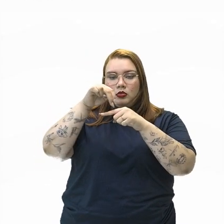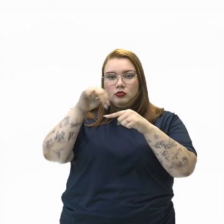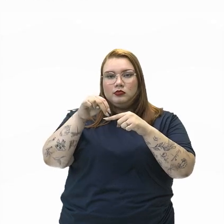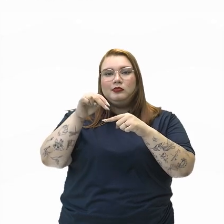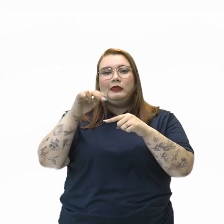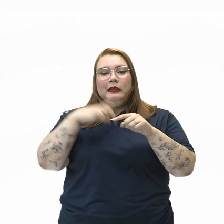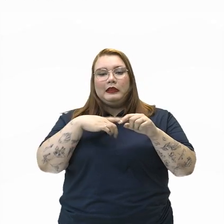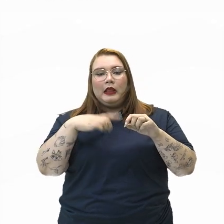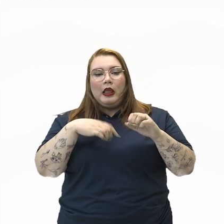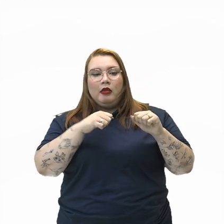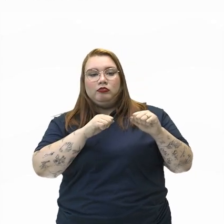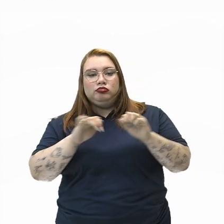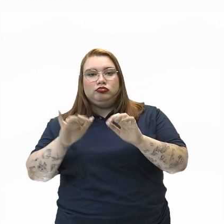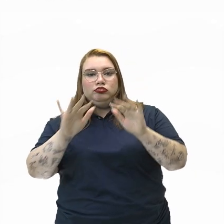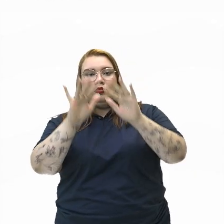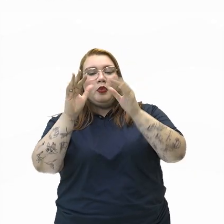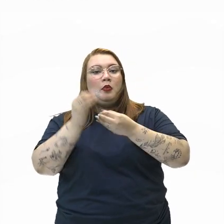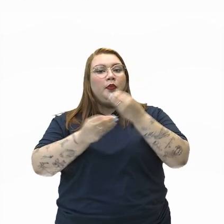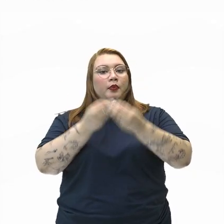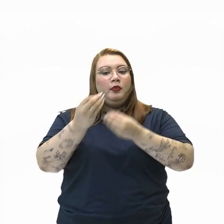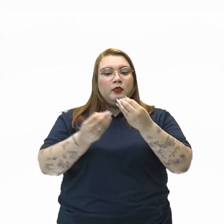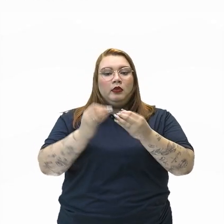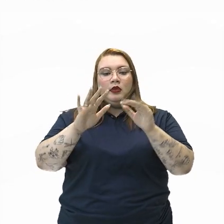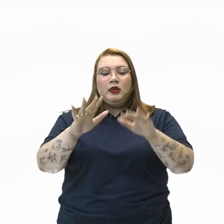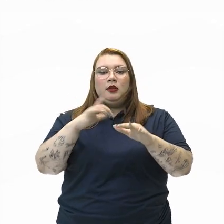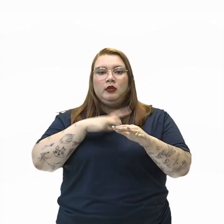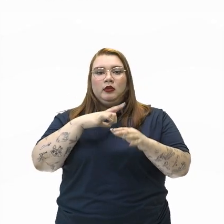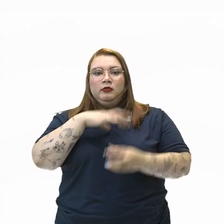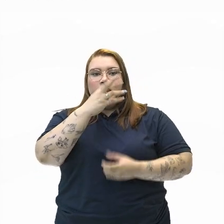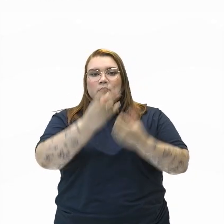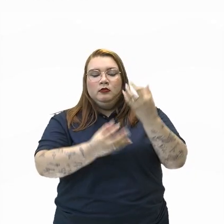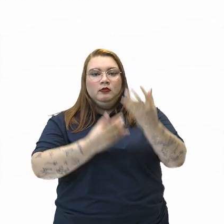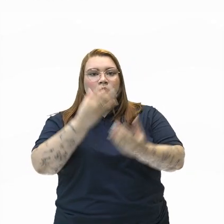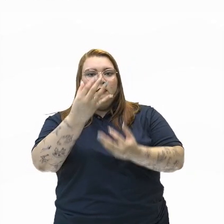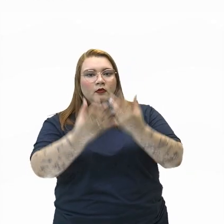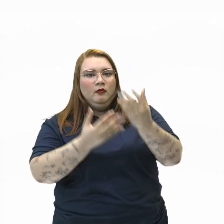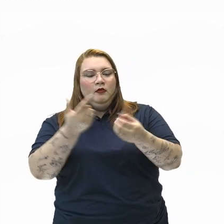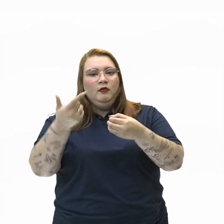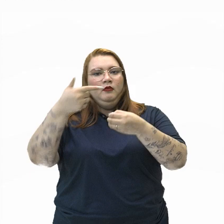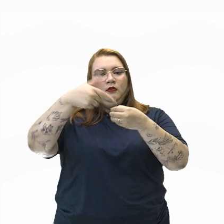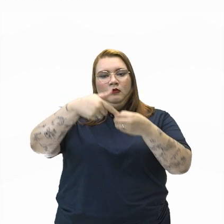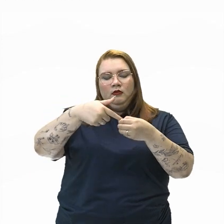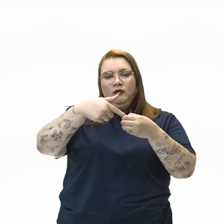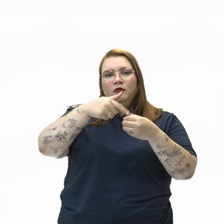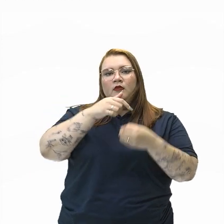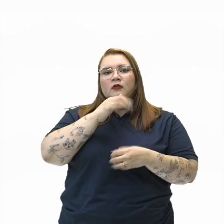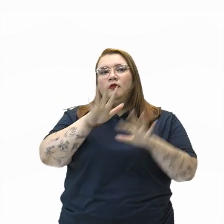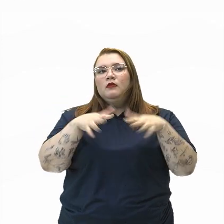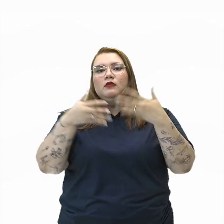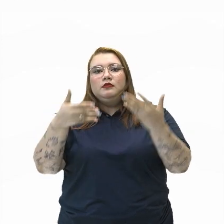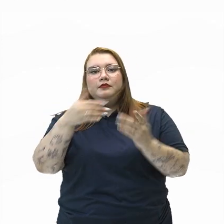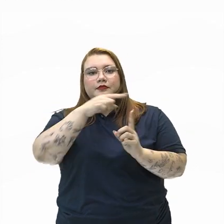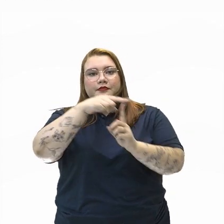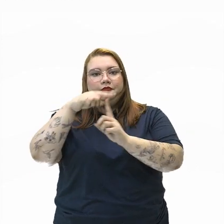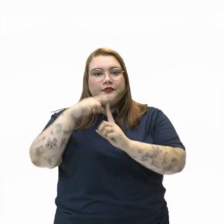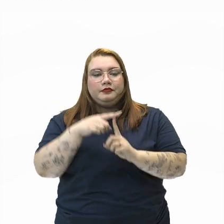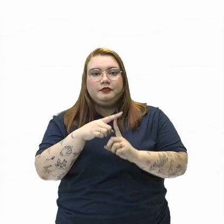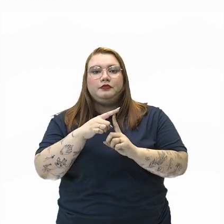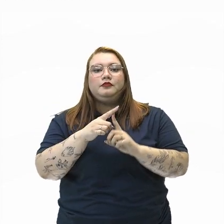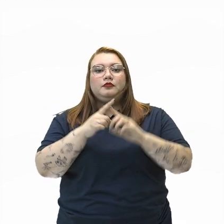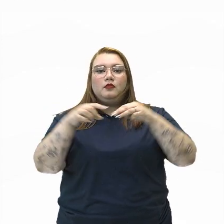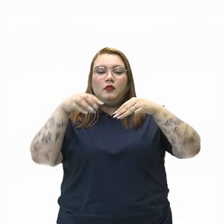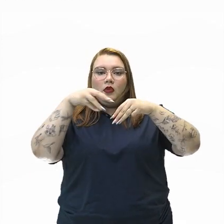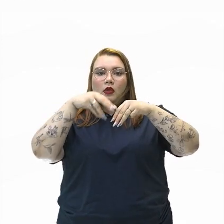que são liberados principalmente pela queima de combustíveis fósseis. Quais são esses combustíveis fósseis?